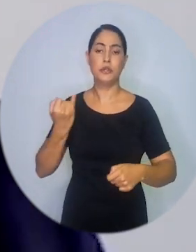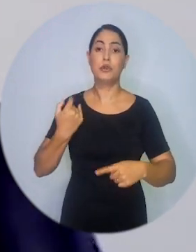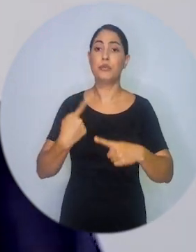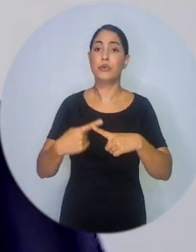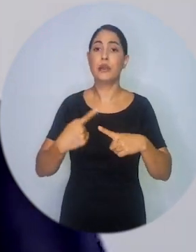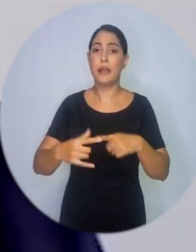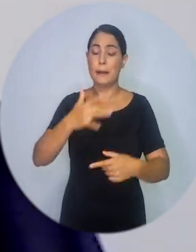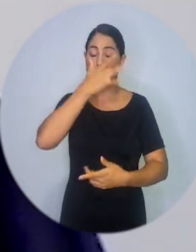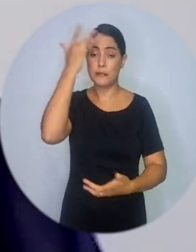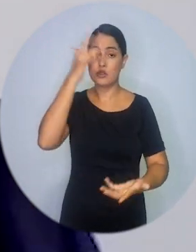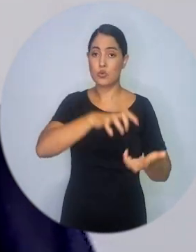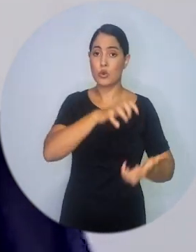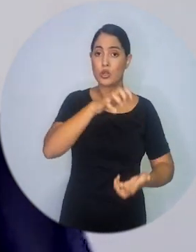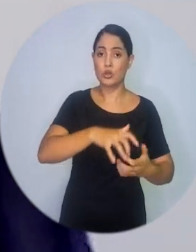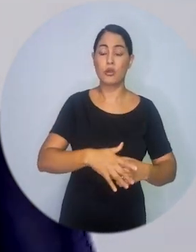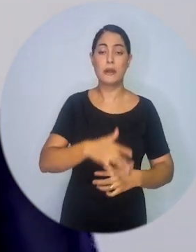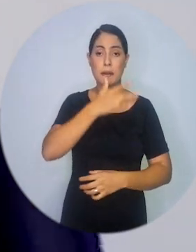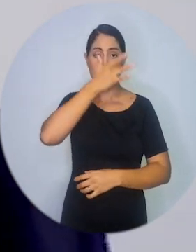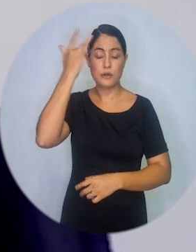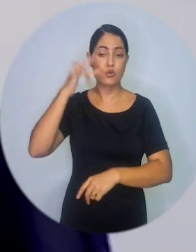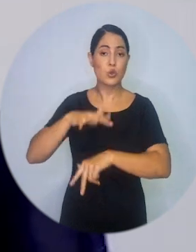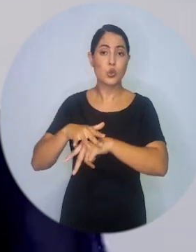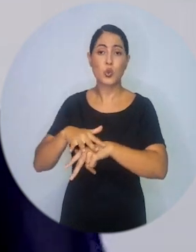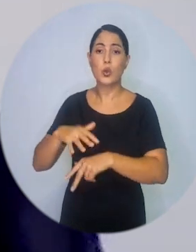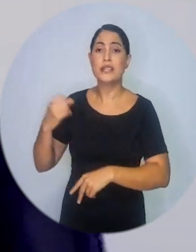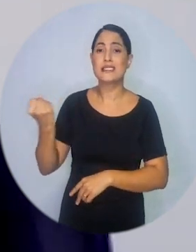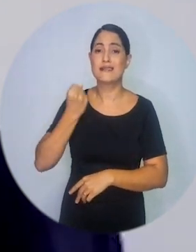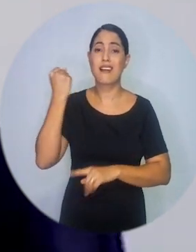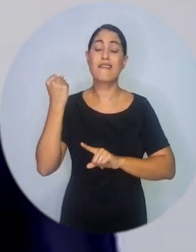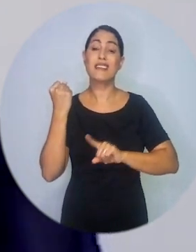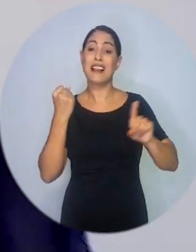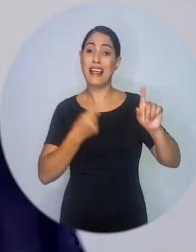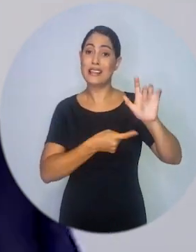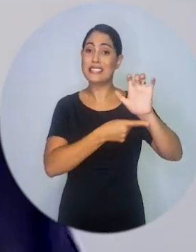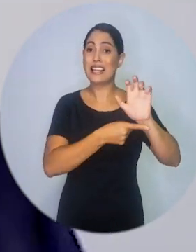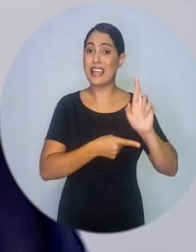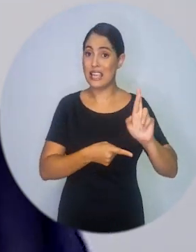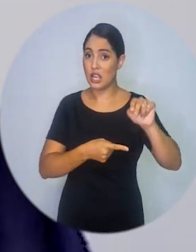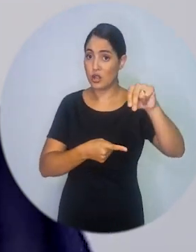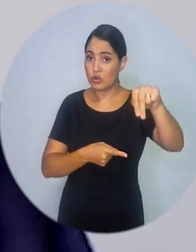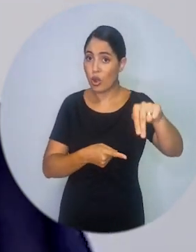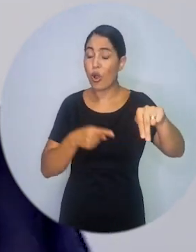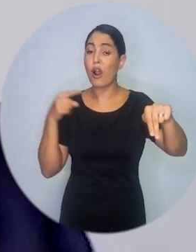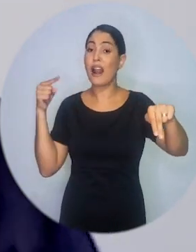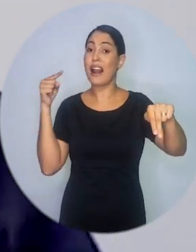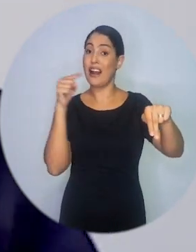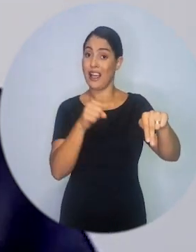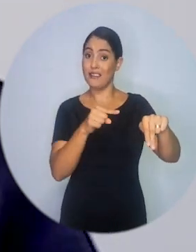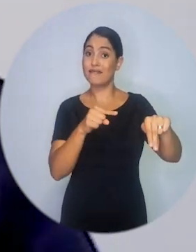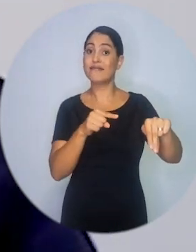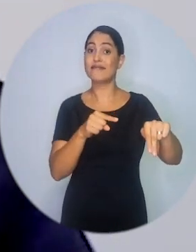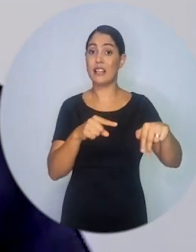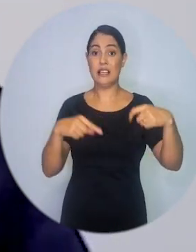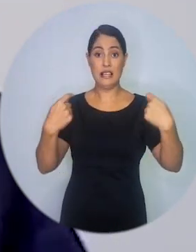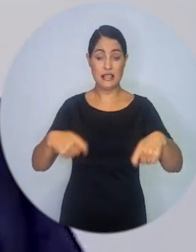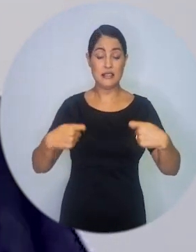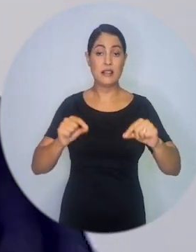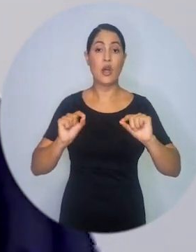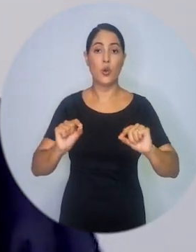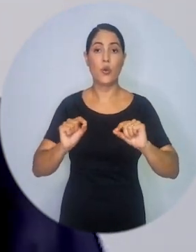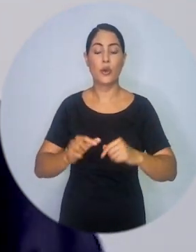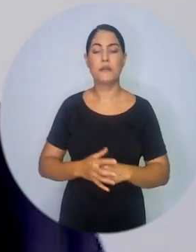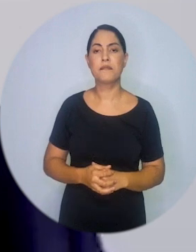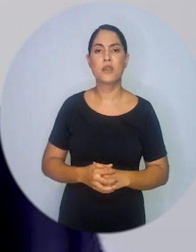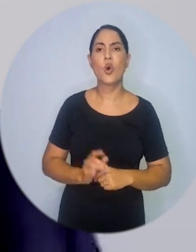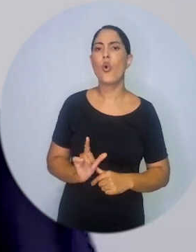tem para pessoas idosas e pessoas com doenças graves no estado do Rio Grande do Norte, é interessante na medida em que